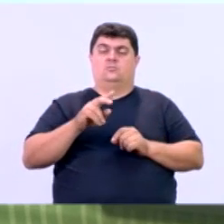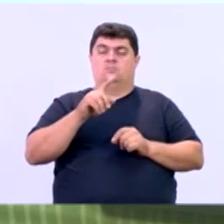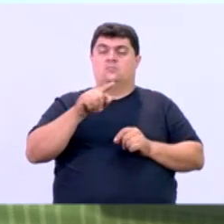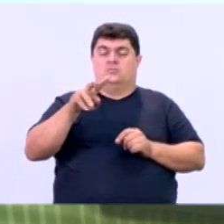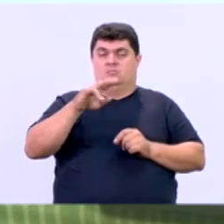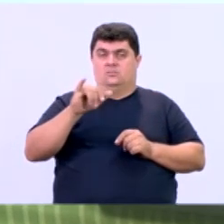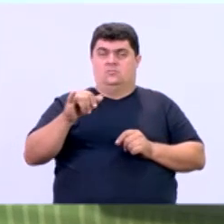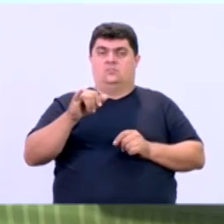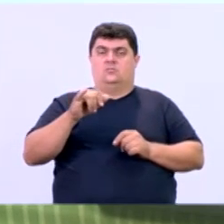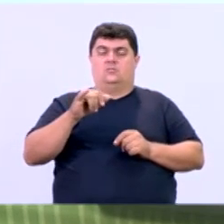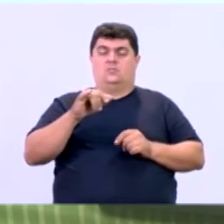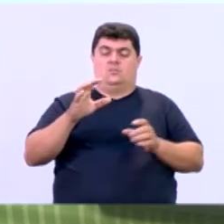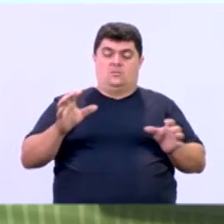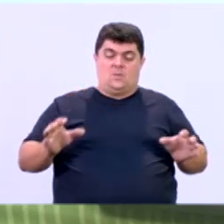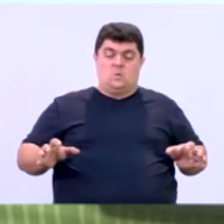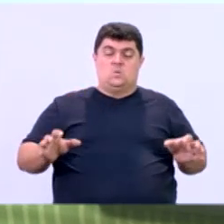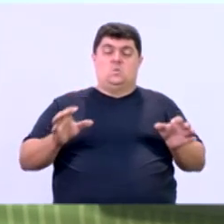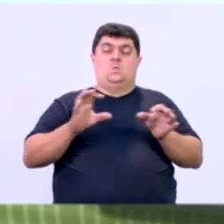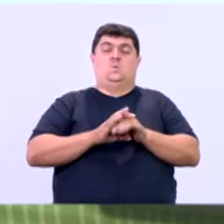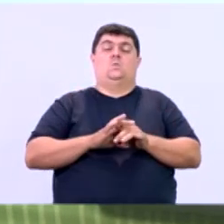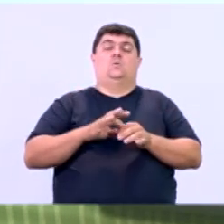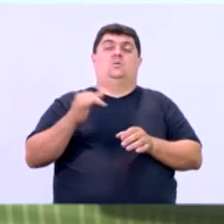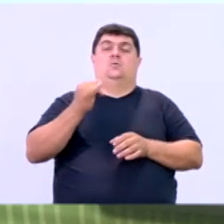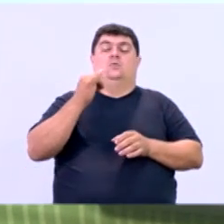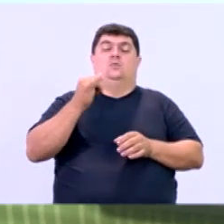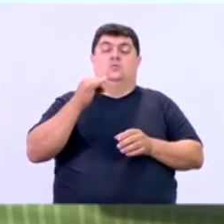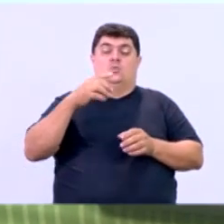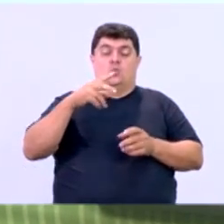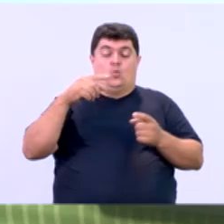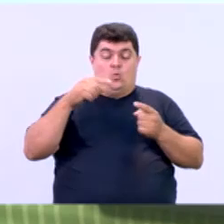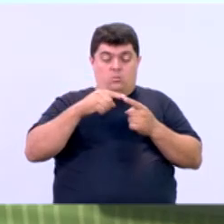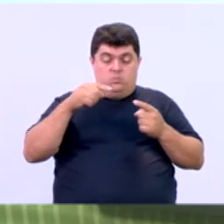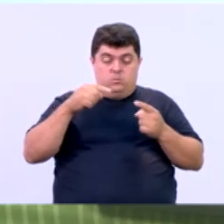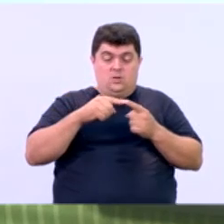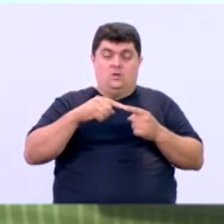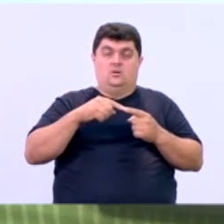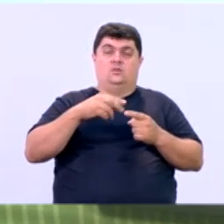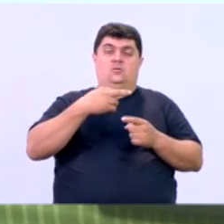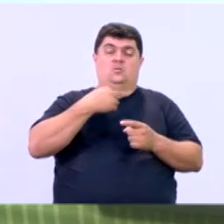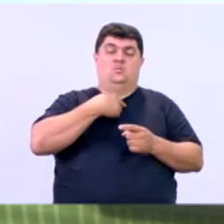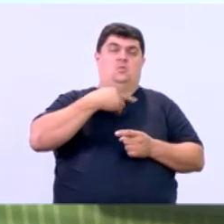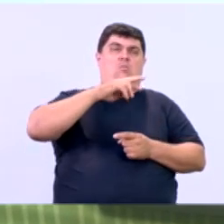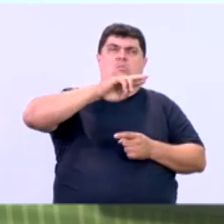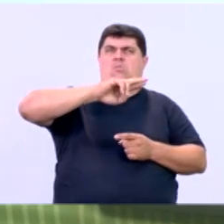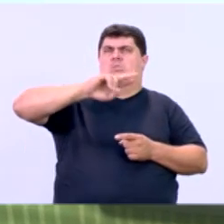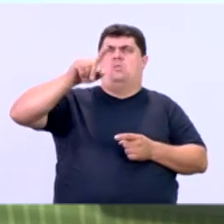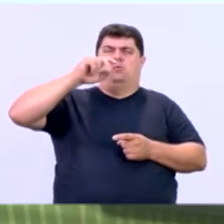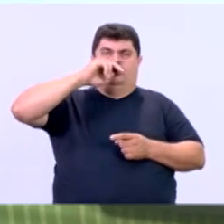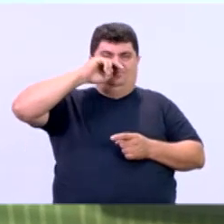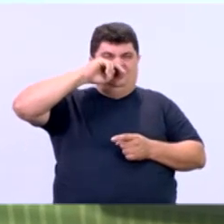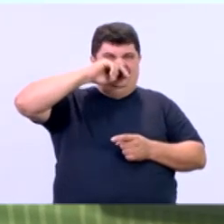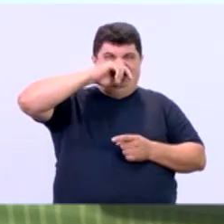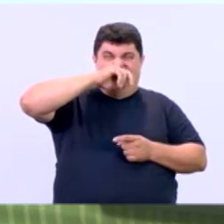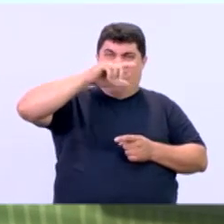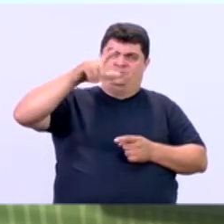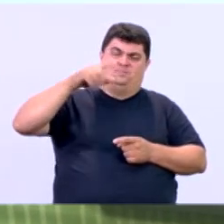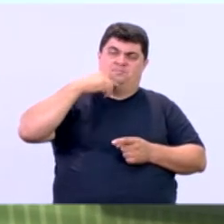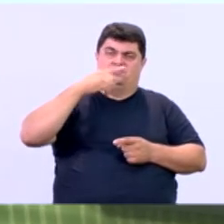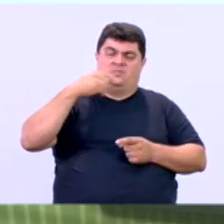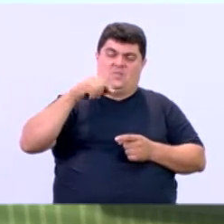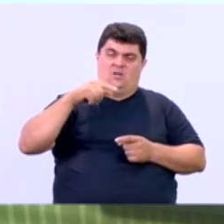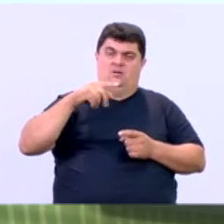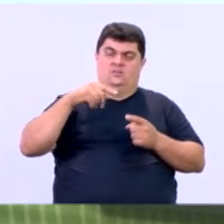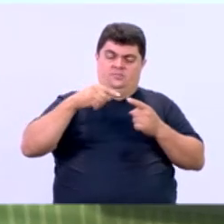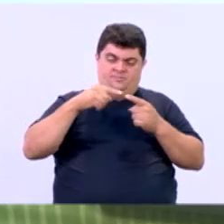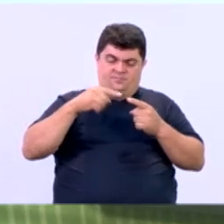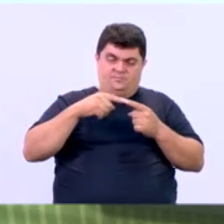tem que usar semanticamente o que é apropriado para aquele problema que você está resolvendo no momento. Nosso